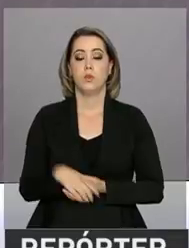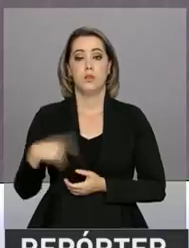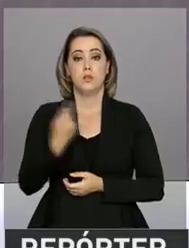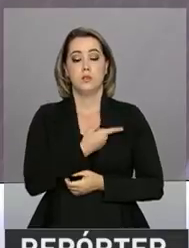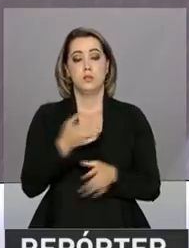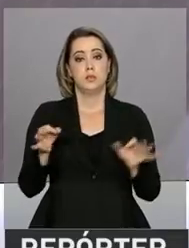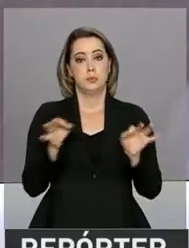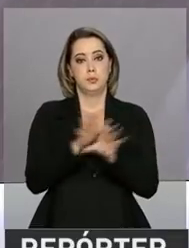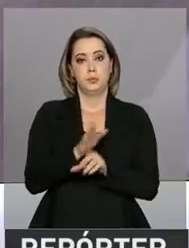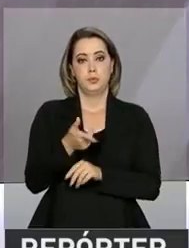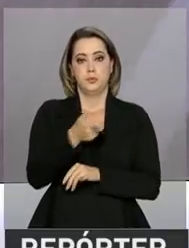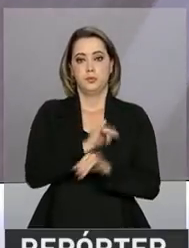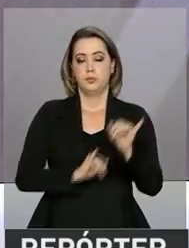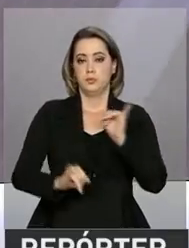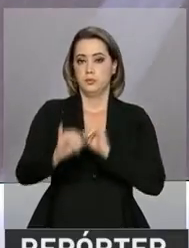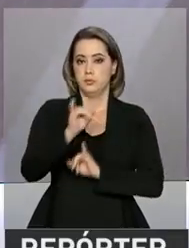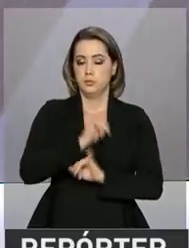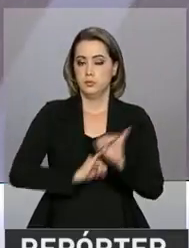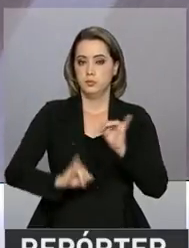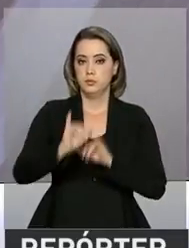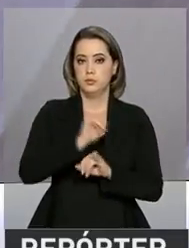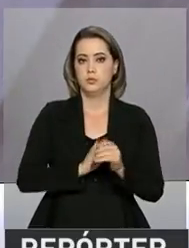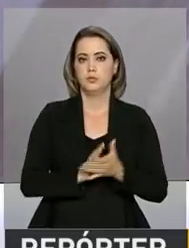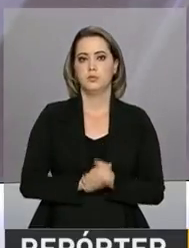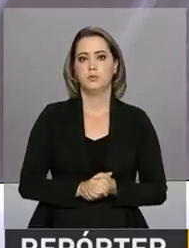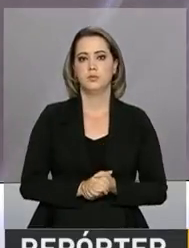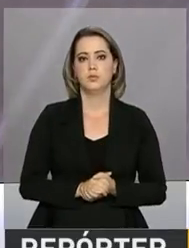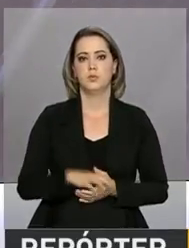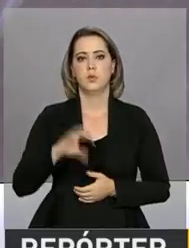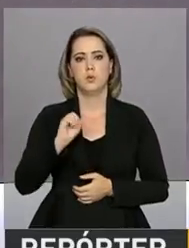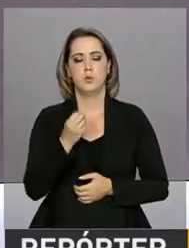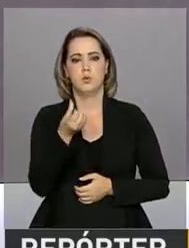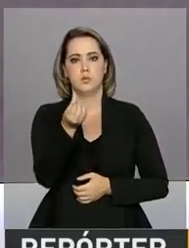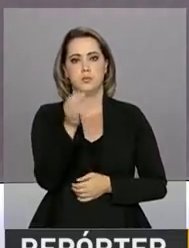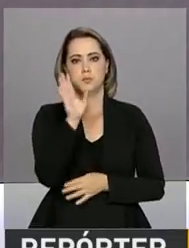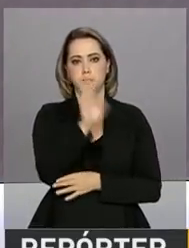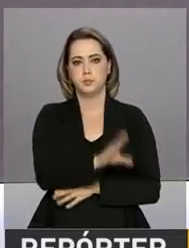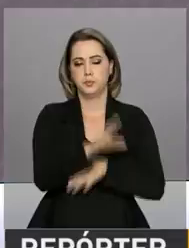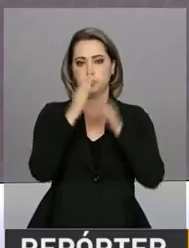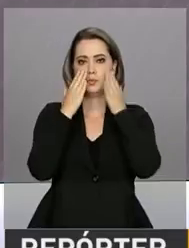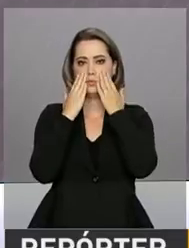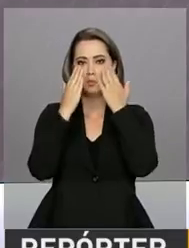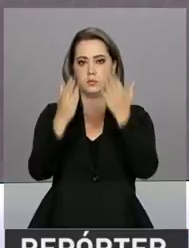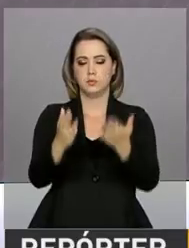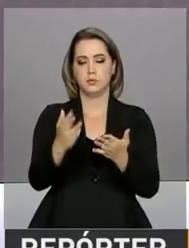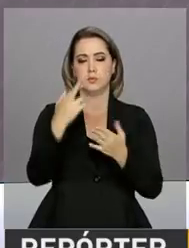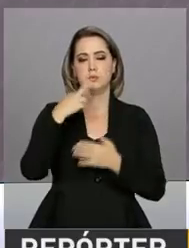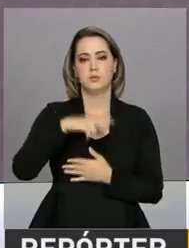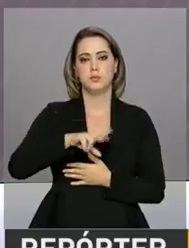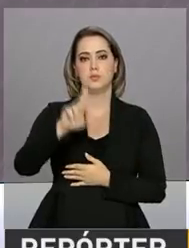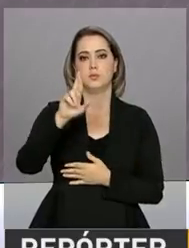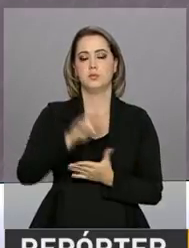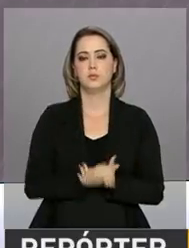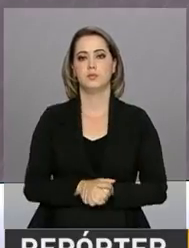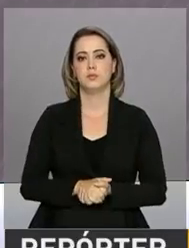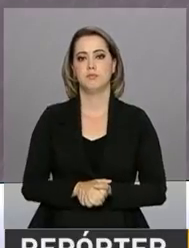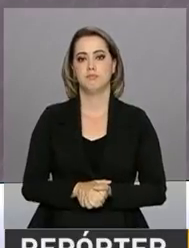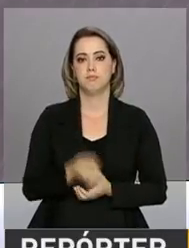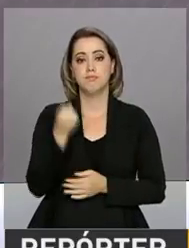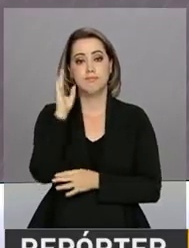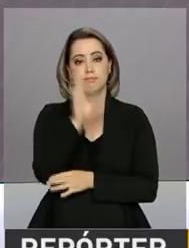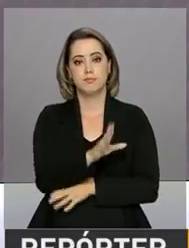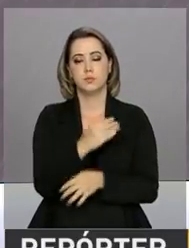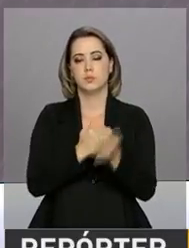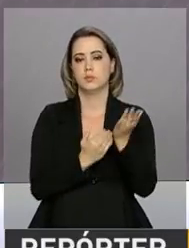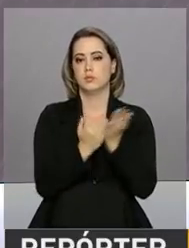Nós ficamos por aqui e podemos voltar a qualquer momento com mais informações ou às 18h na próxima edição do Repórter NBR. Uma boa